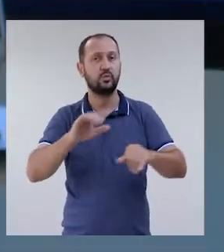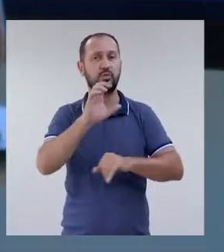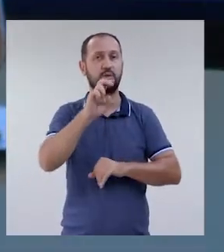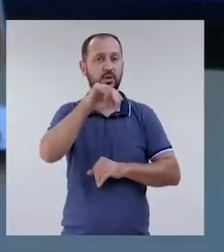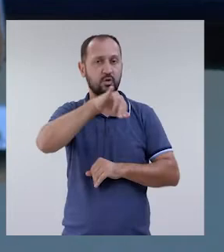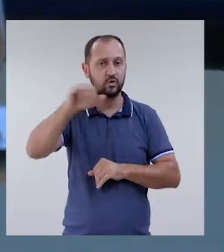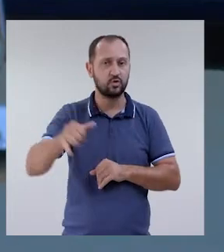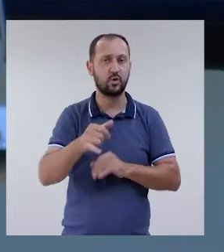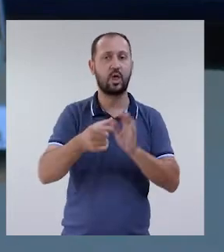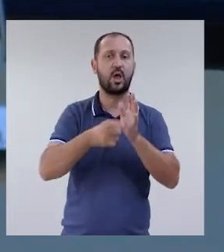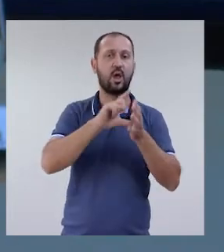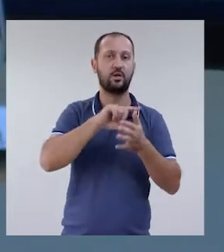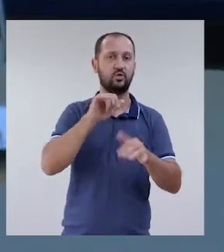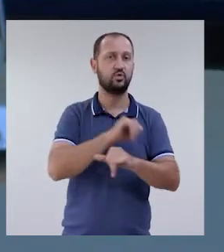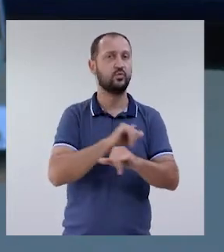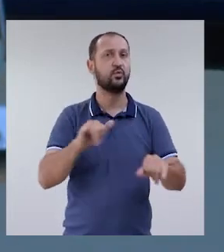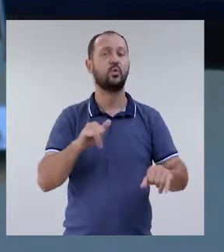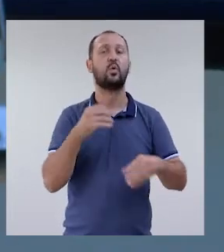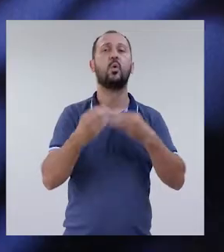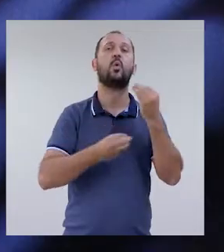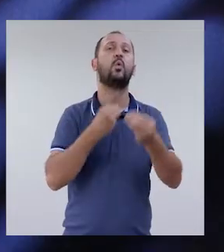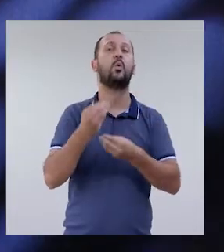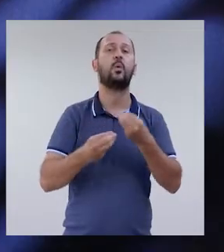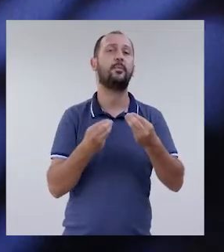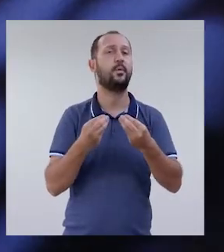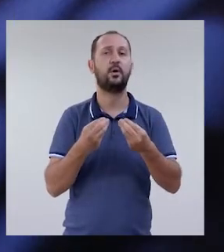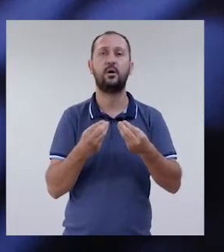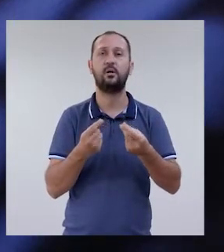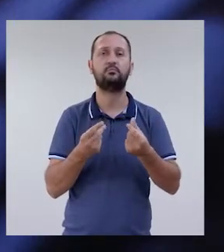já com muita antecedência. Como que foi feito